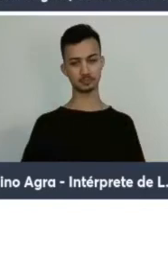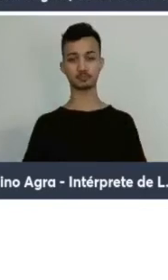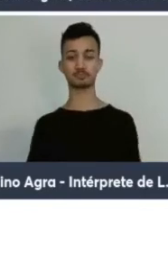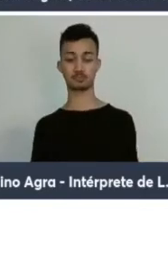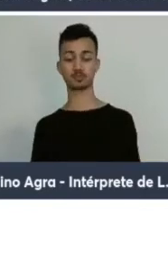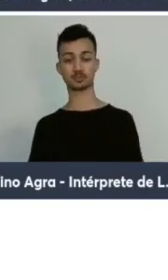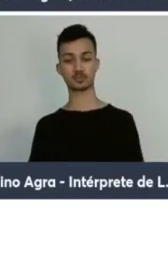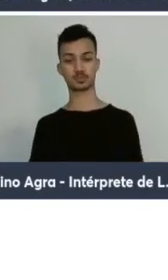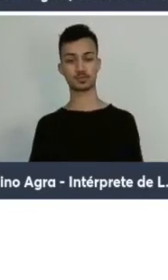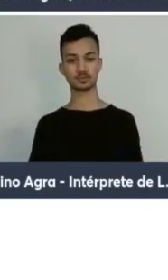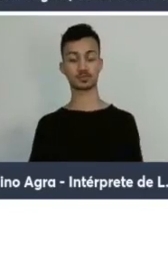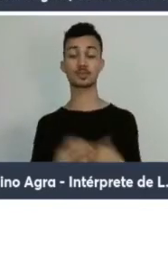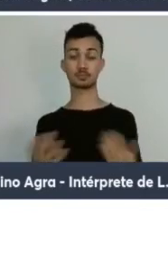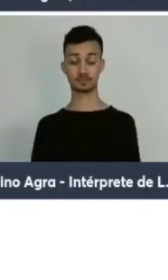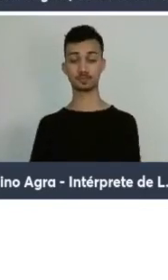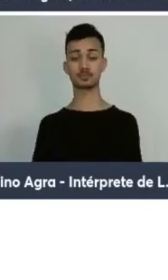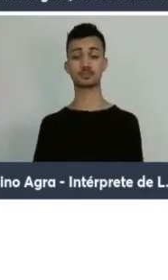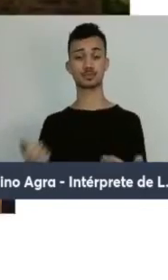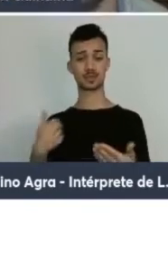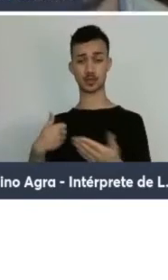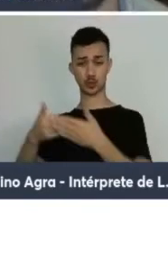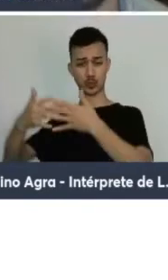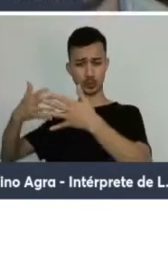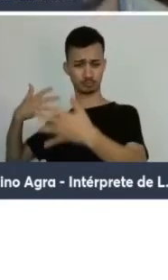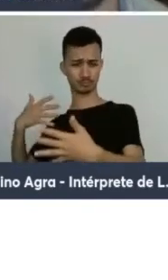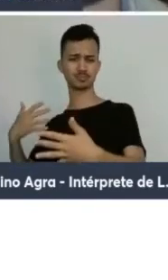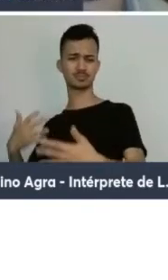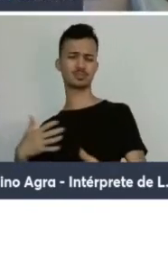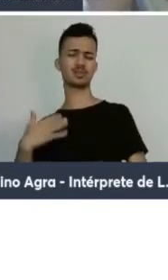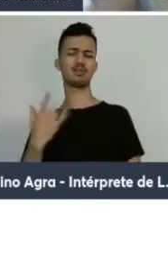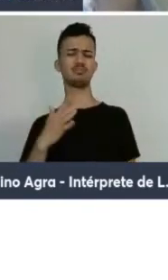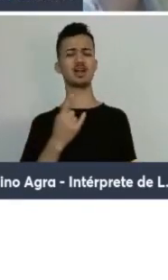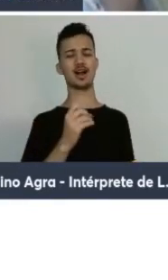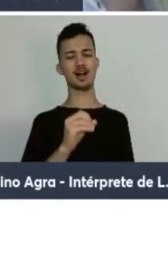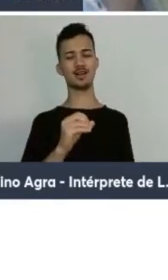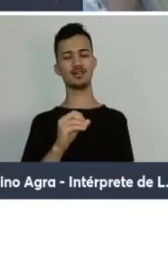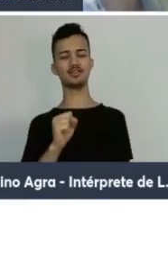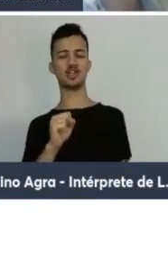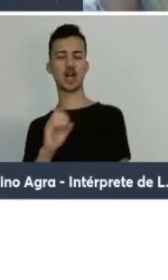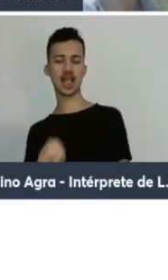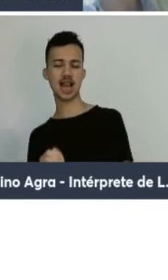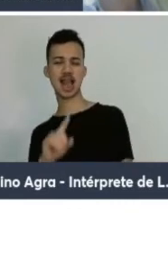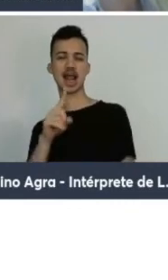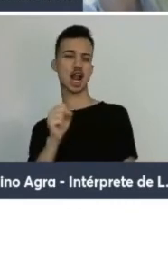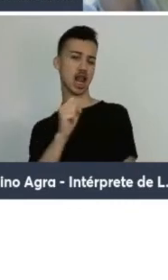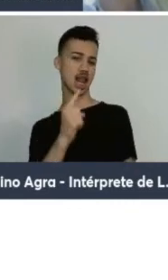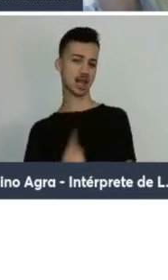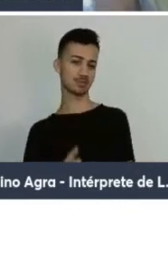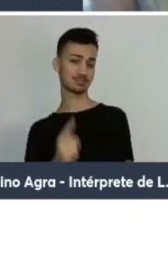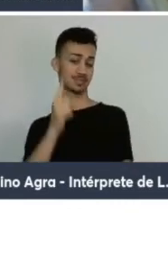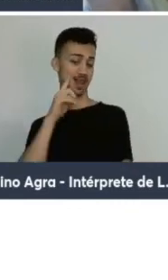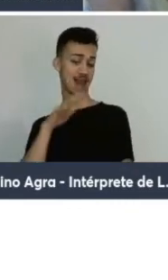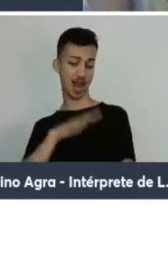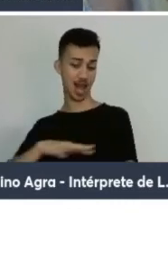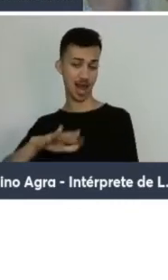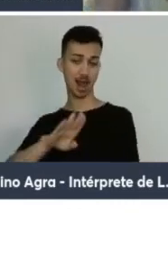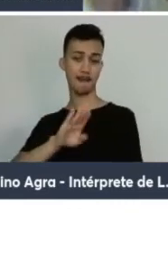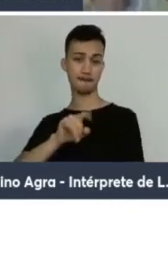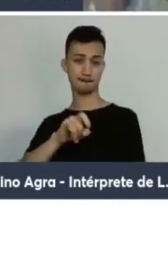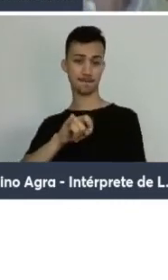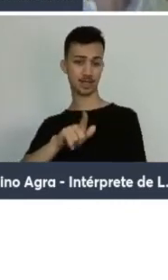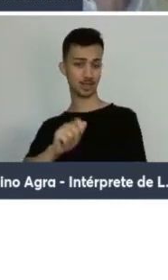É, eu então, na época, assim, principalmente em 80, 81, 82, o Bexiga era minha referência e o